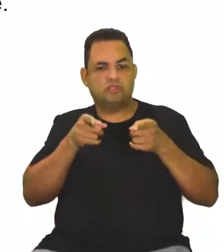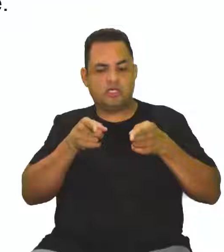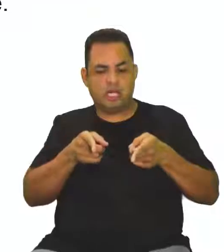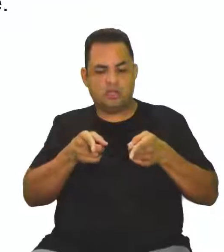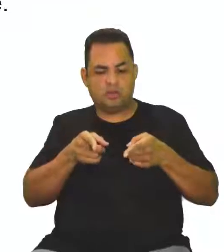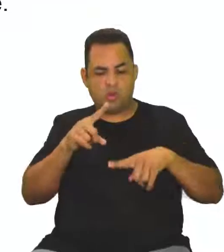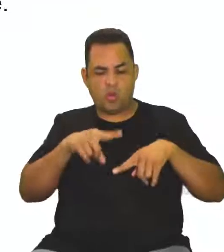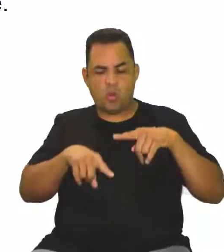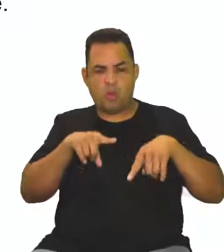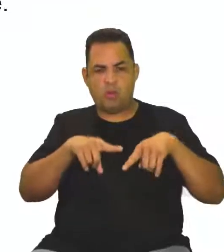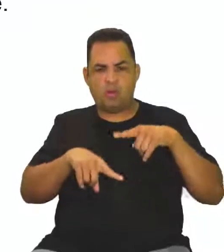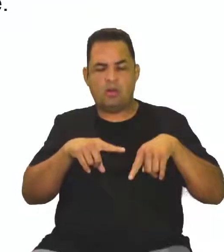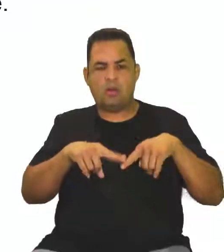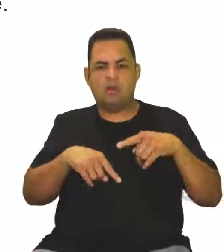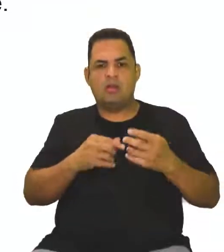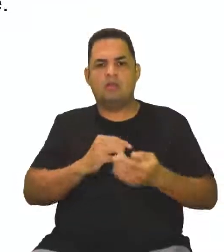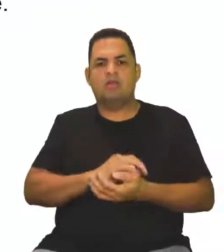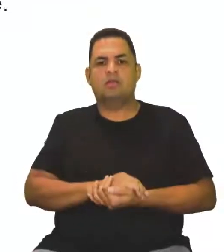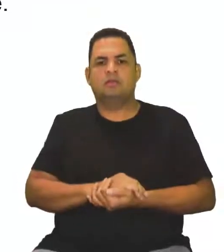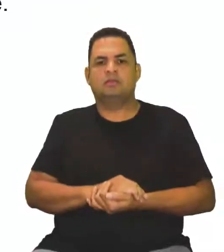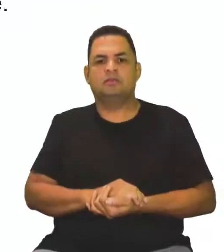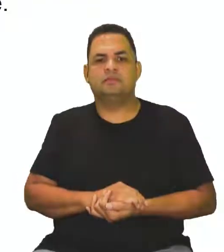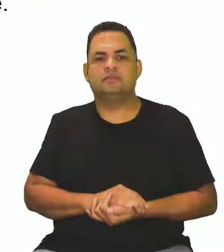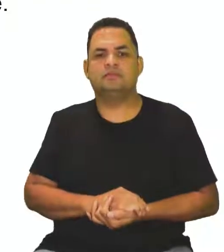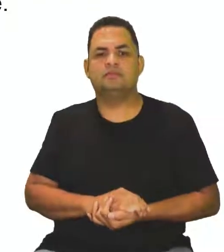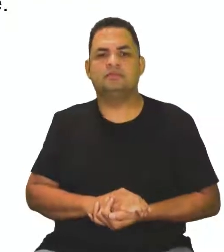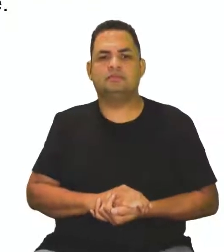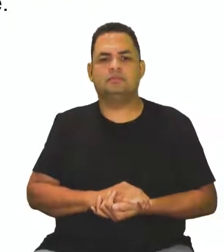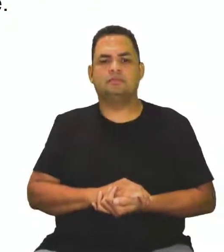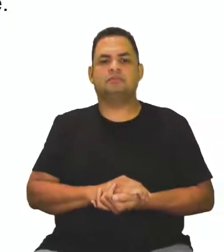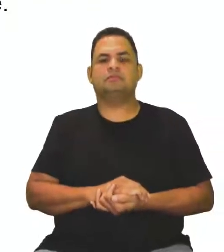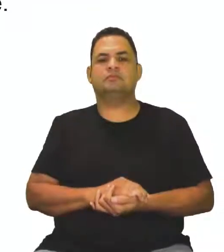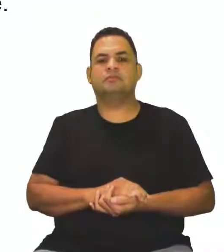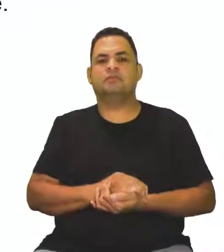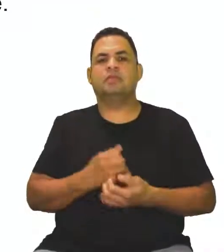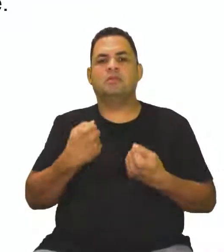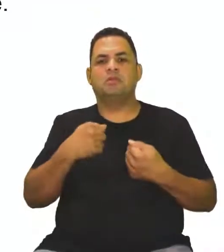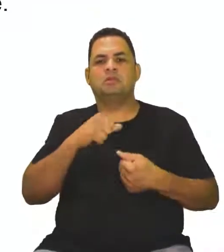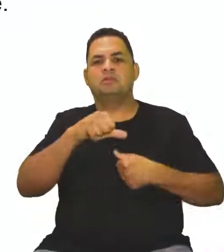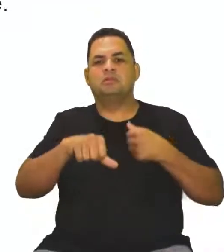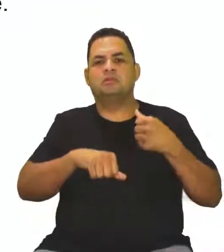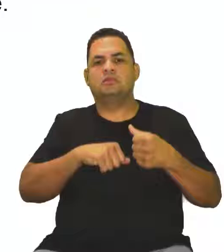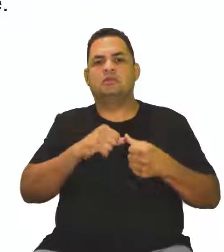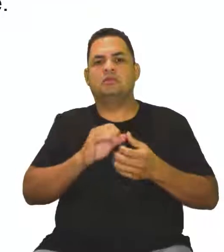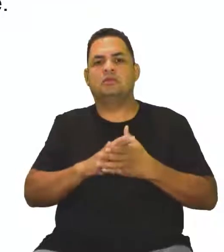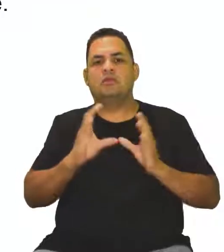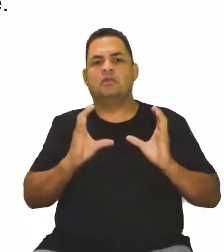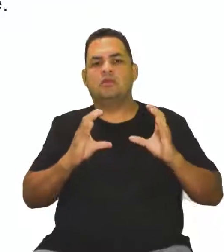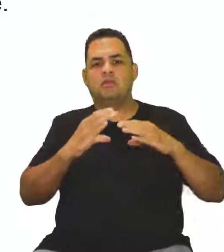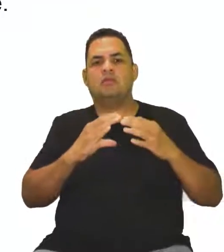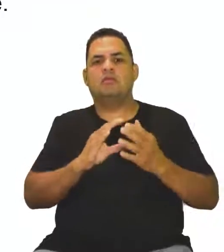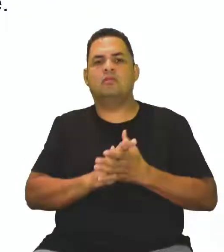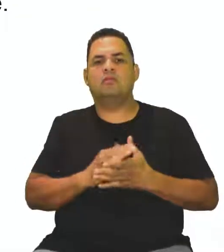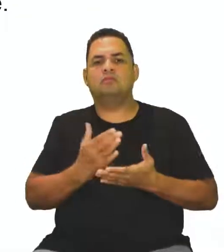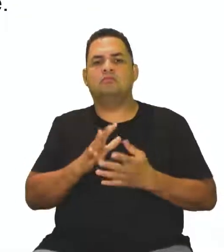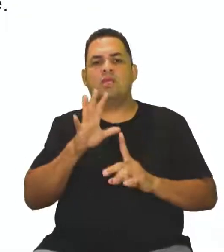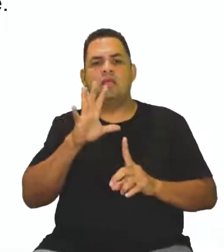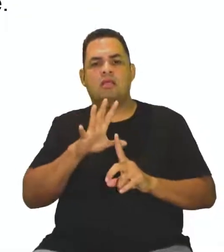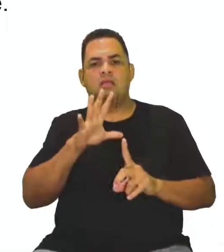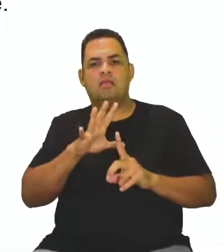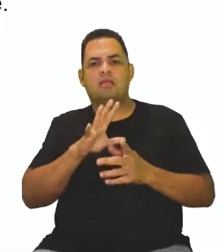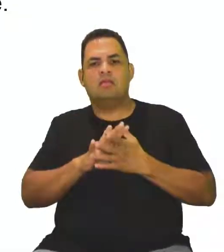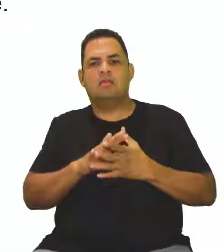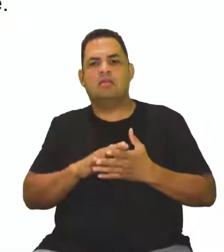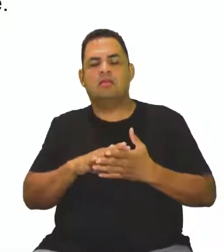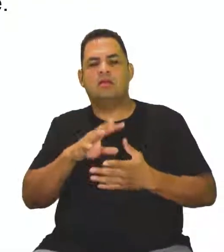testado. Qualquer corrente que passe por ele provocará alterações na corrente do circuito, potencialmente afetando a